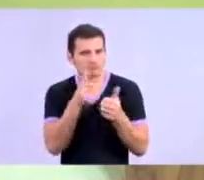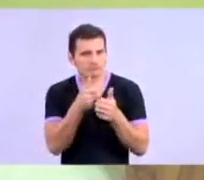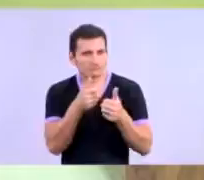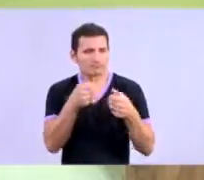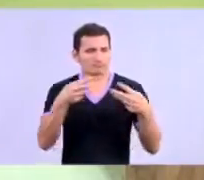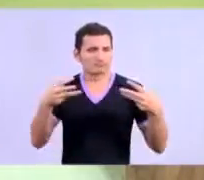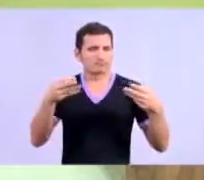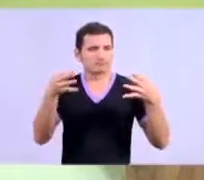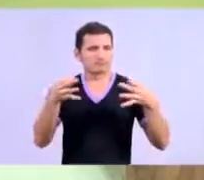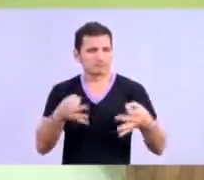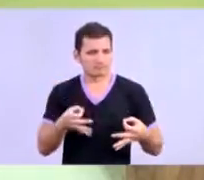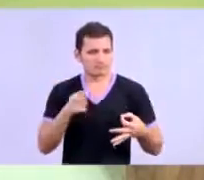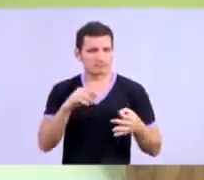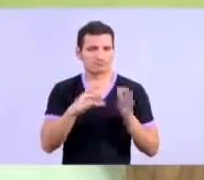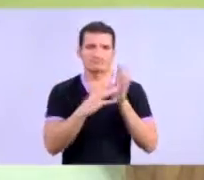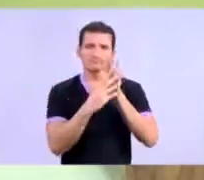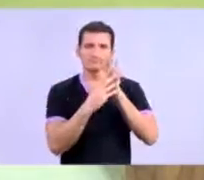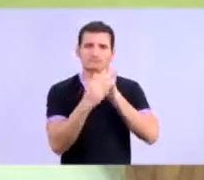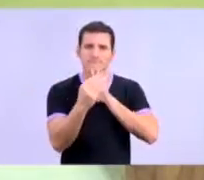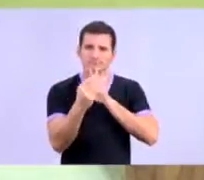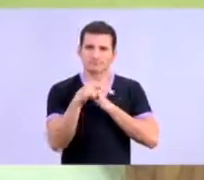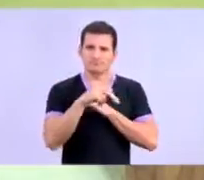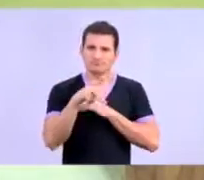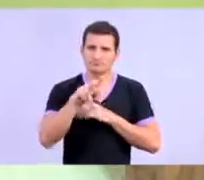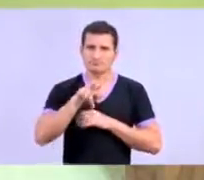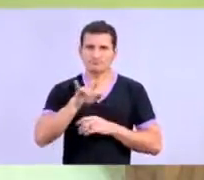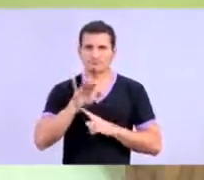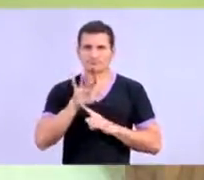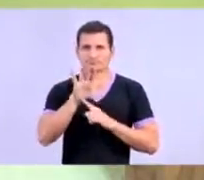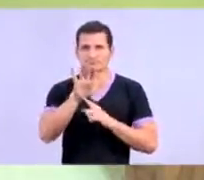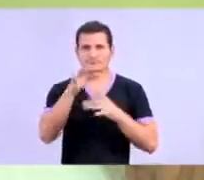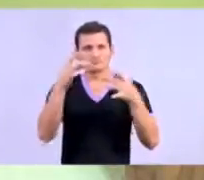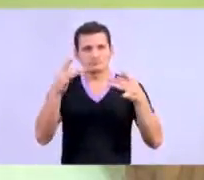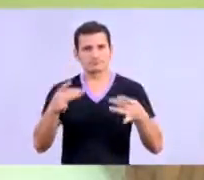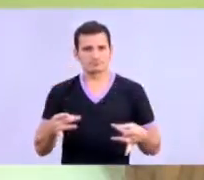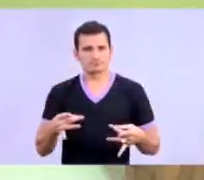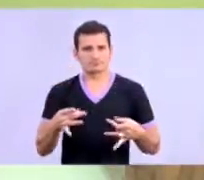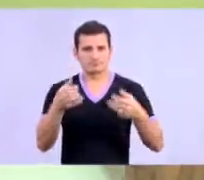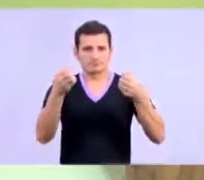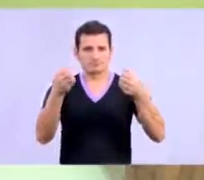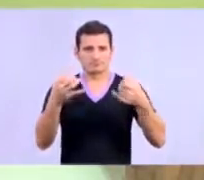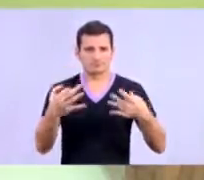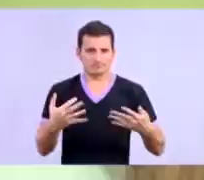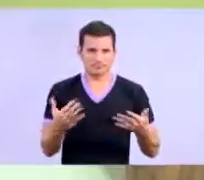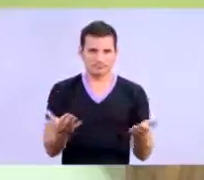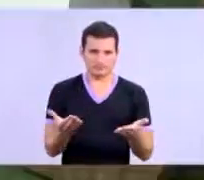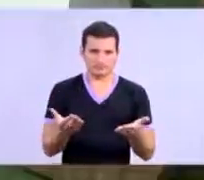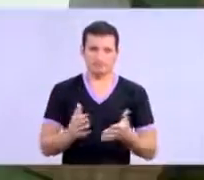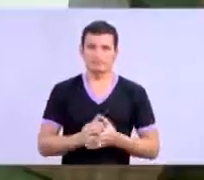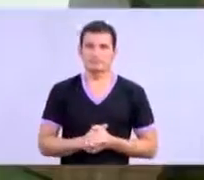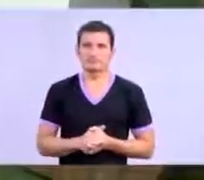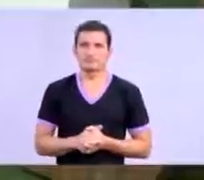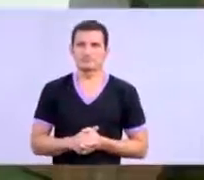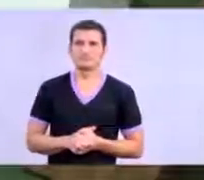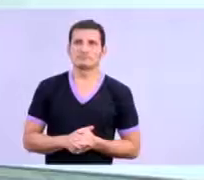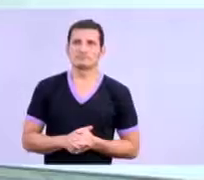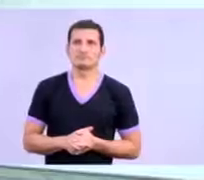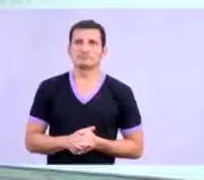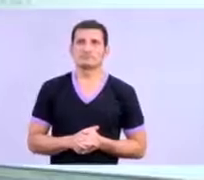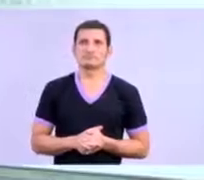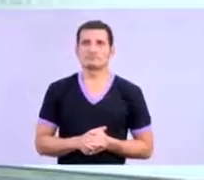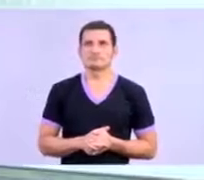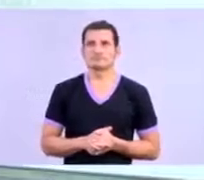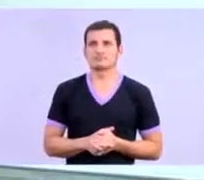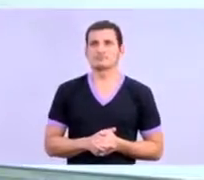a rede do modelo que o professor vai agora, nós vamos detalhar daqui para frente. Captou? Professor, com você. Legal. Então